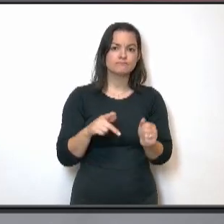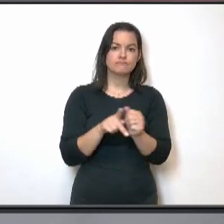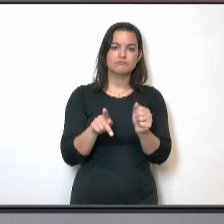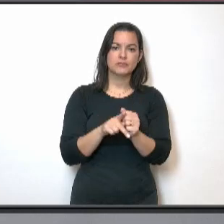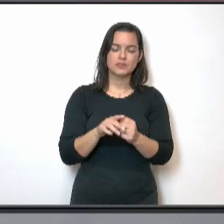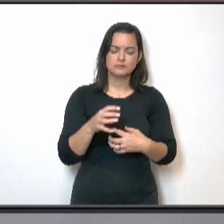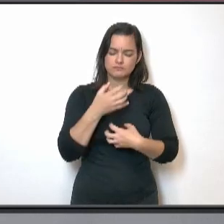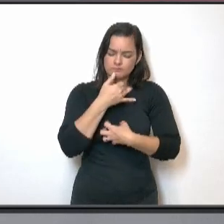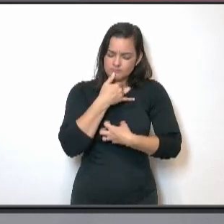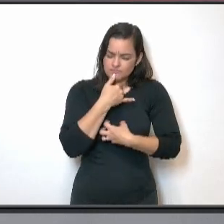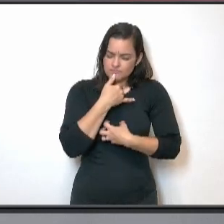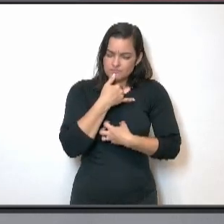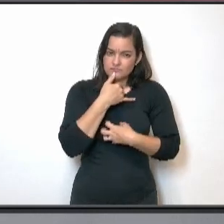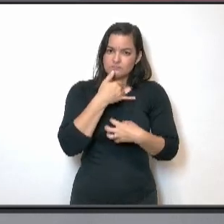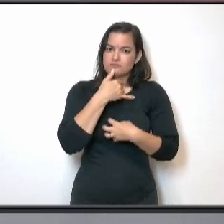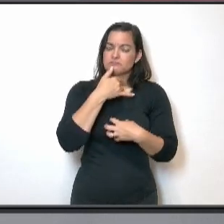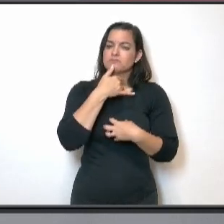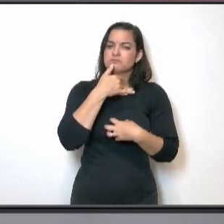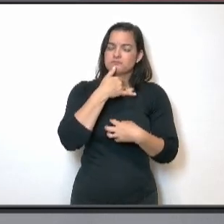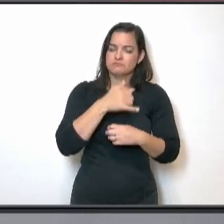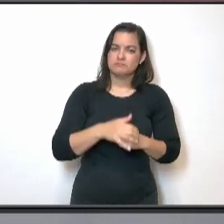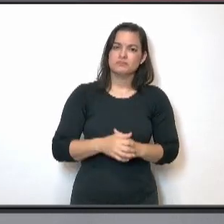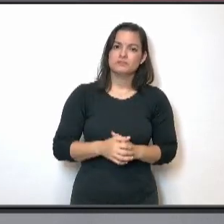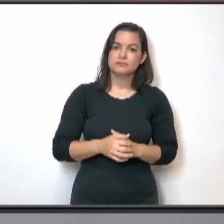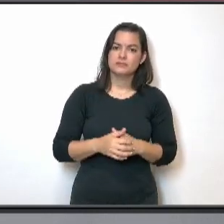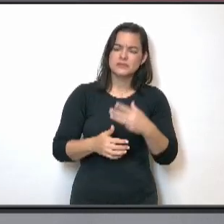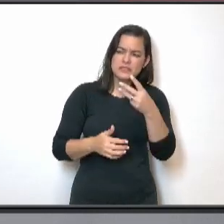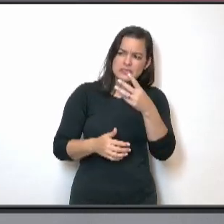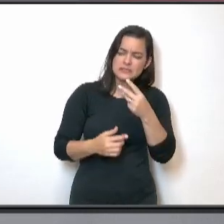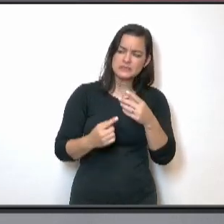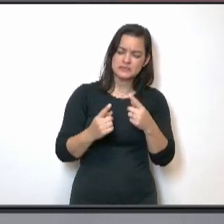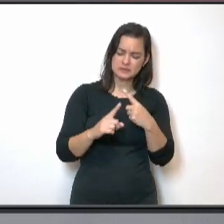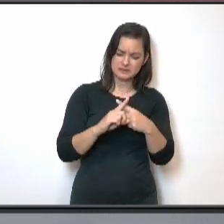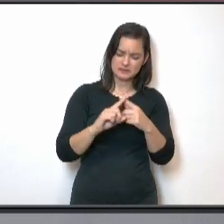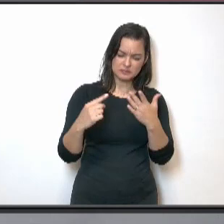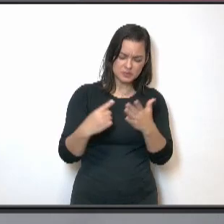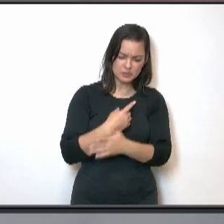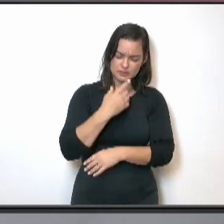entristeceu-se por ele lhe ter dito pela terceira vez: tu me amas?